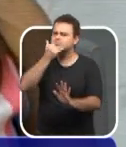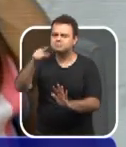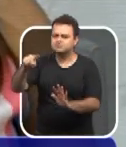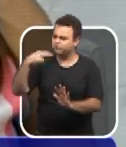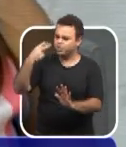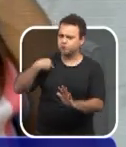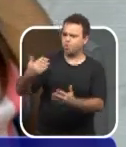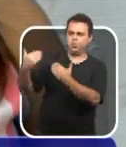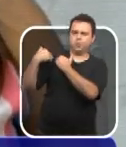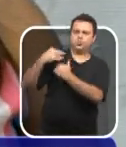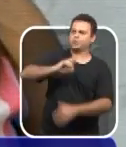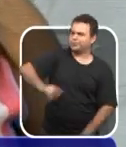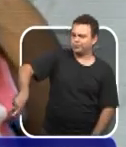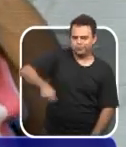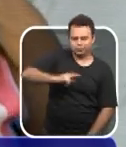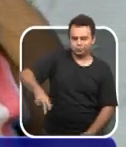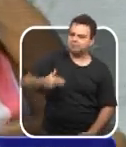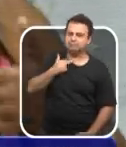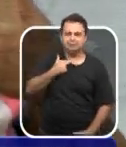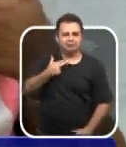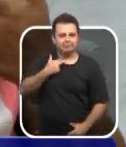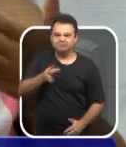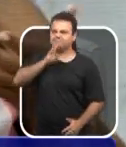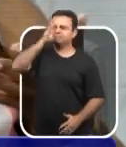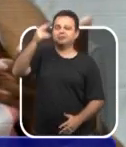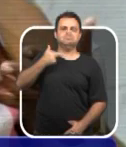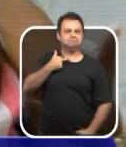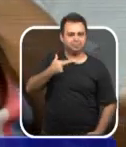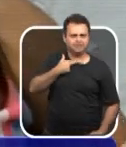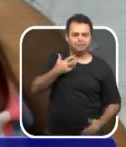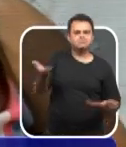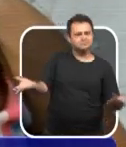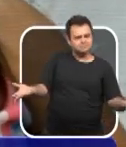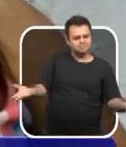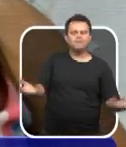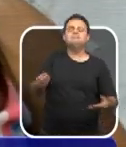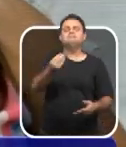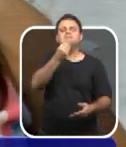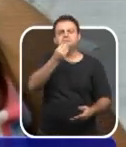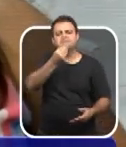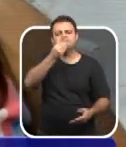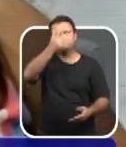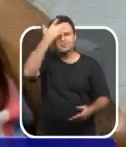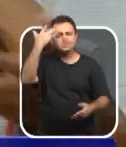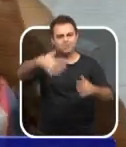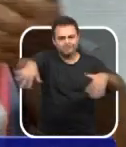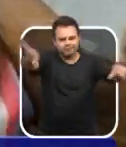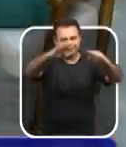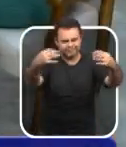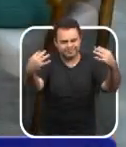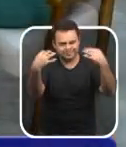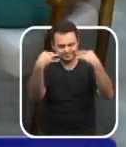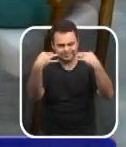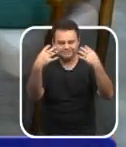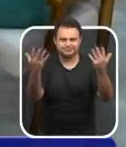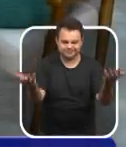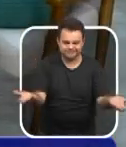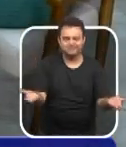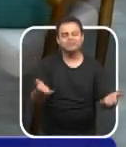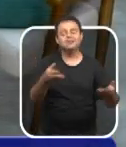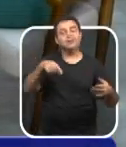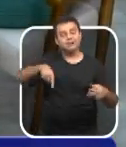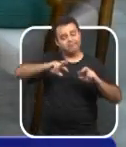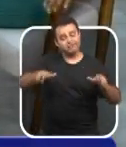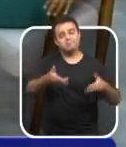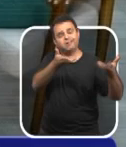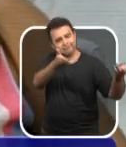Então, convida os nossos eleitores, aos nossos, como fala? Telespectadores,